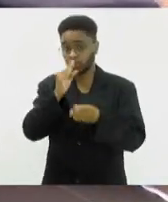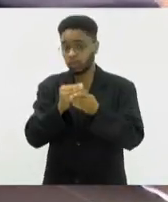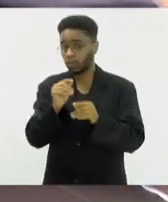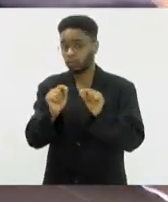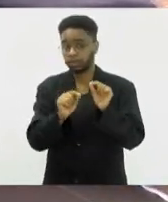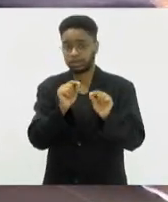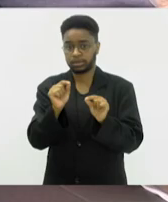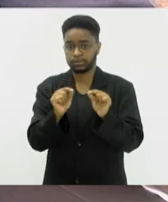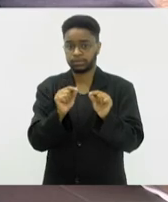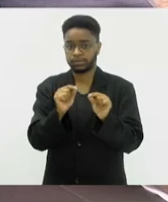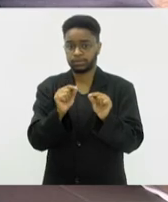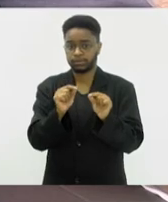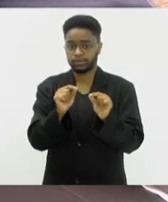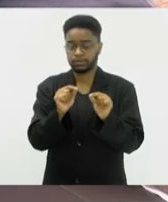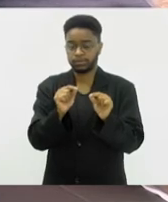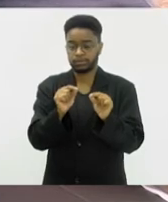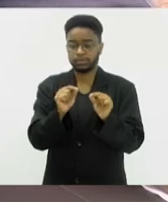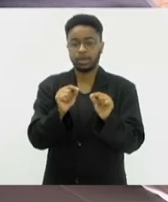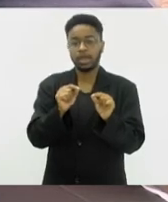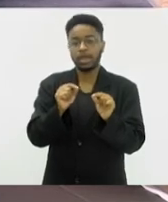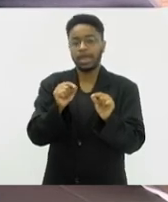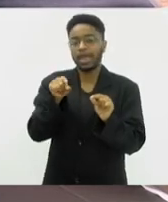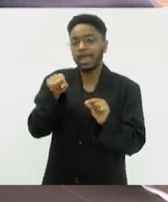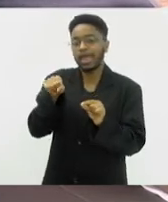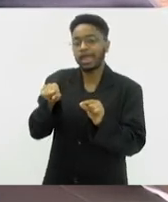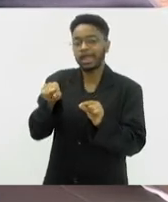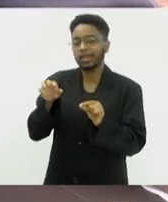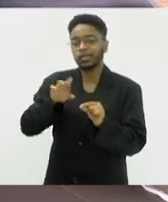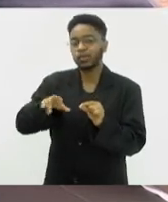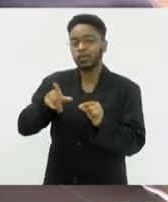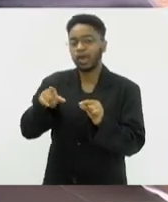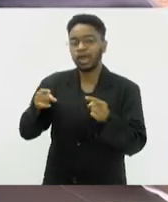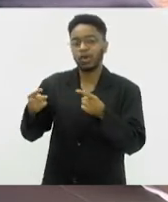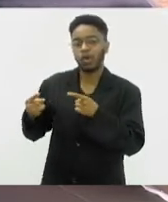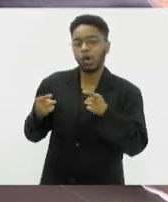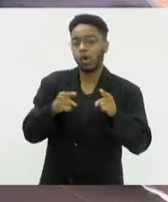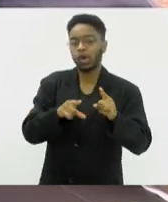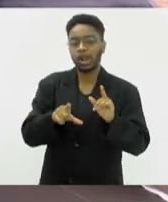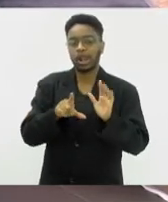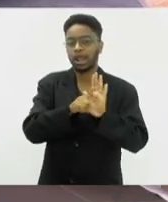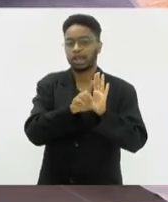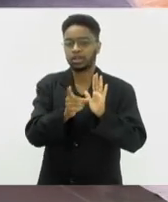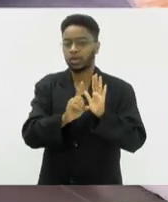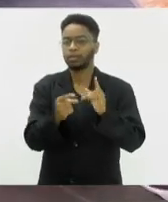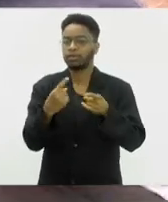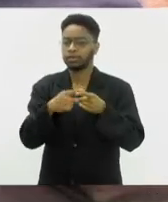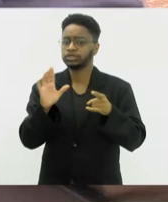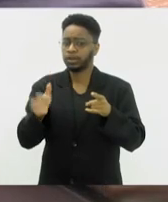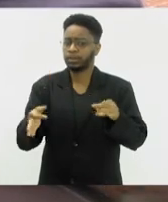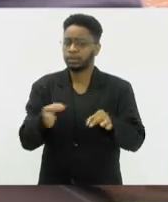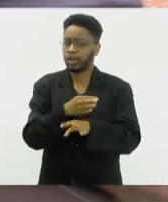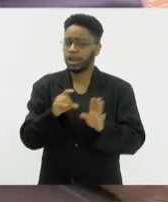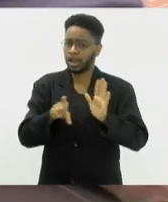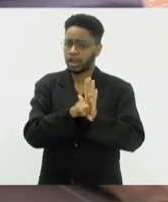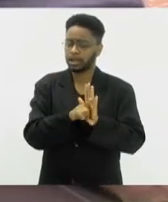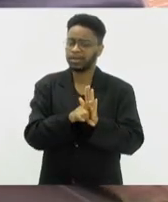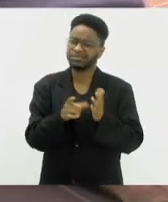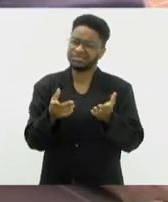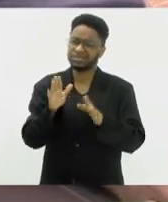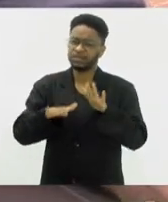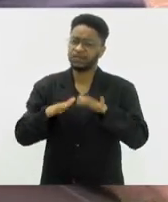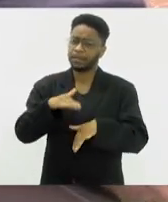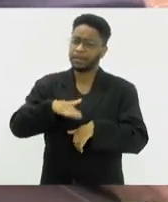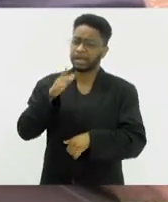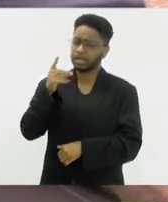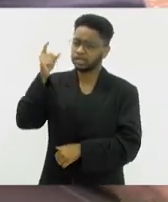ele não conflita com essa lei, que já é a lei, inclusive. Não deve ser alguma lei mais antiga,